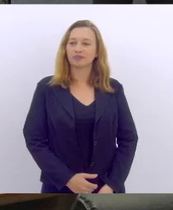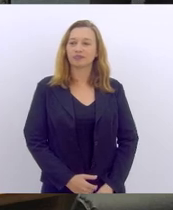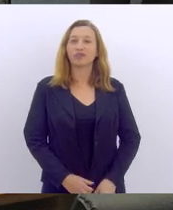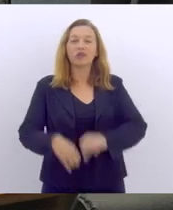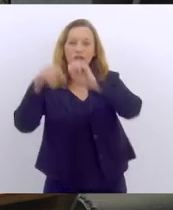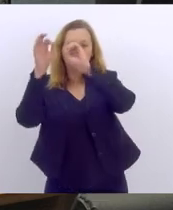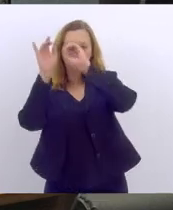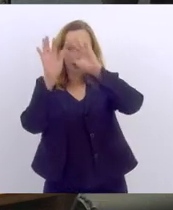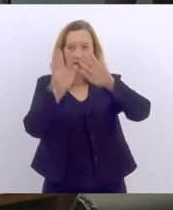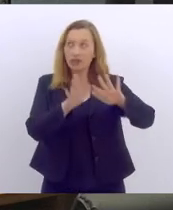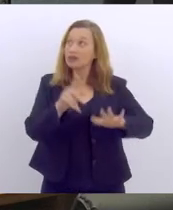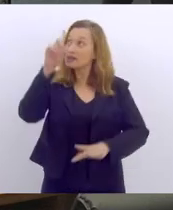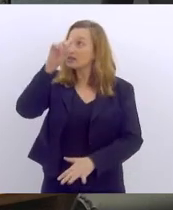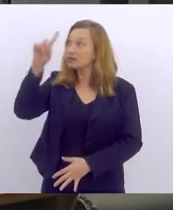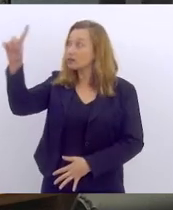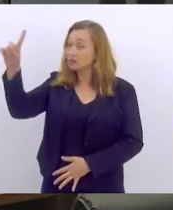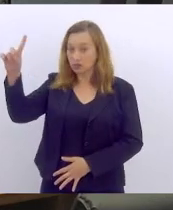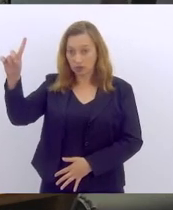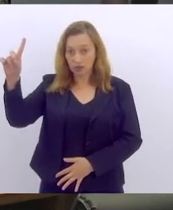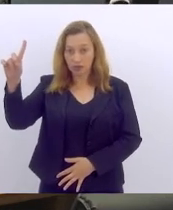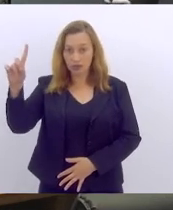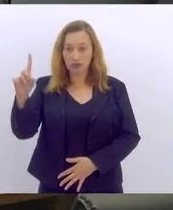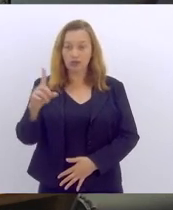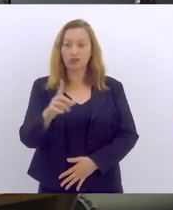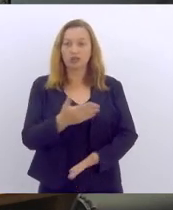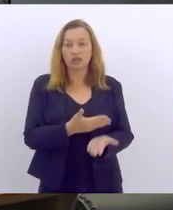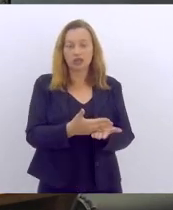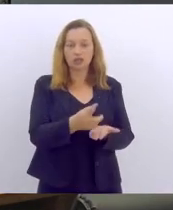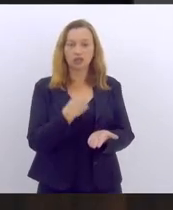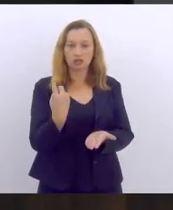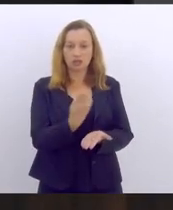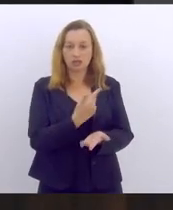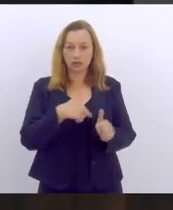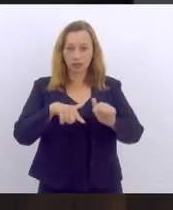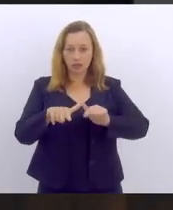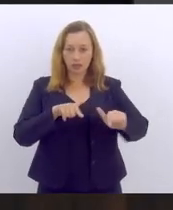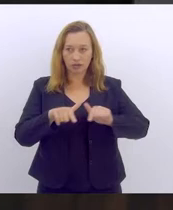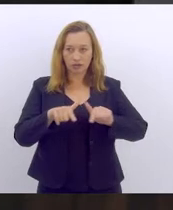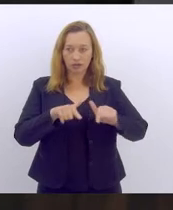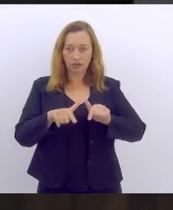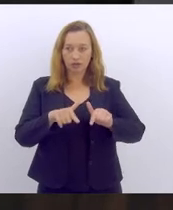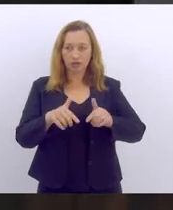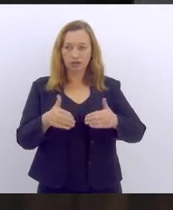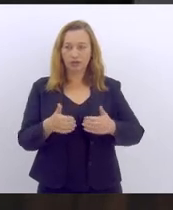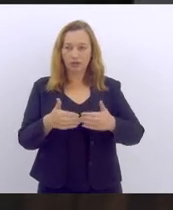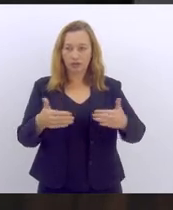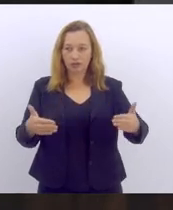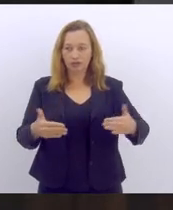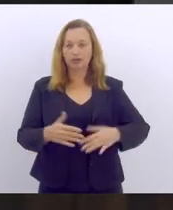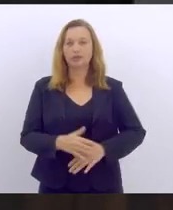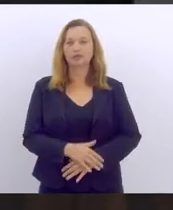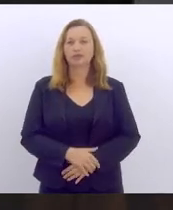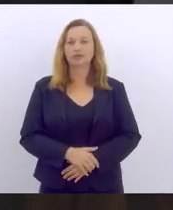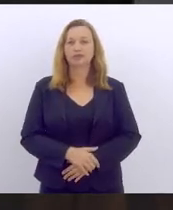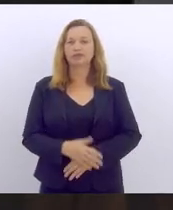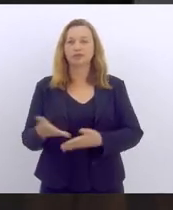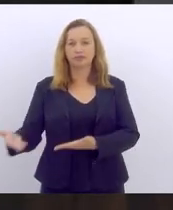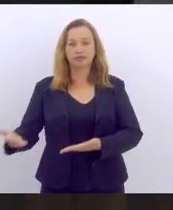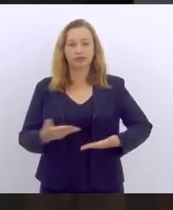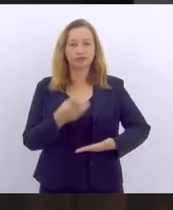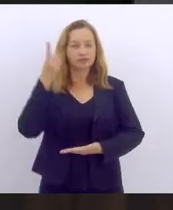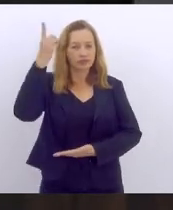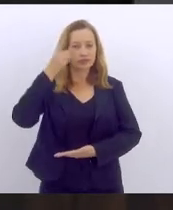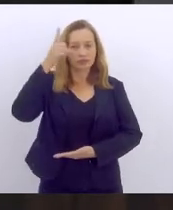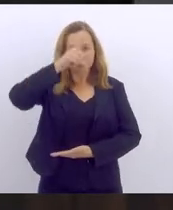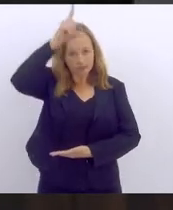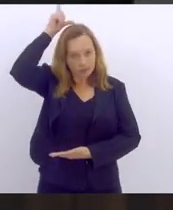havendo o número legal e sobre a proteção de Deus iniciamos os nossos trabalhos está aberta a sessão a presidência convida